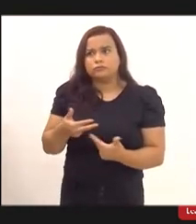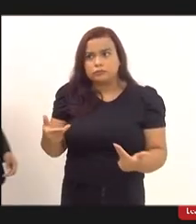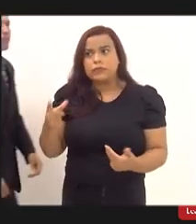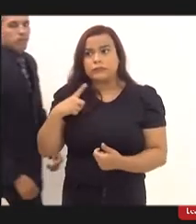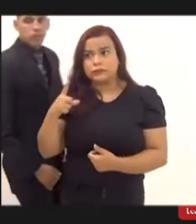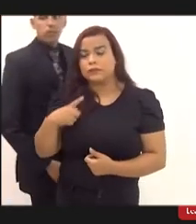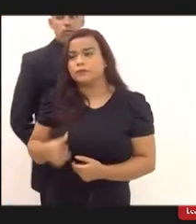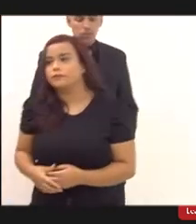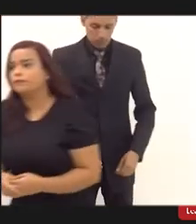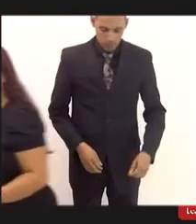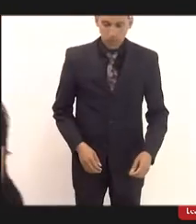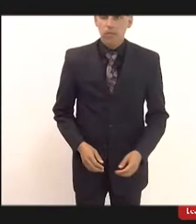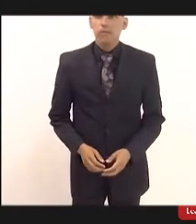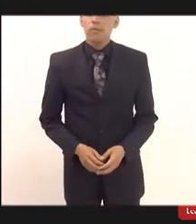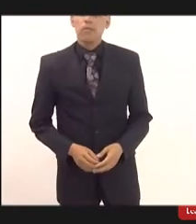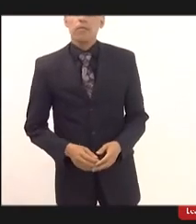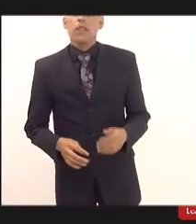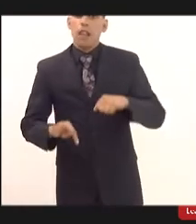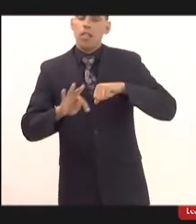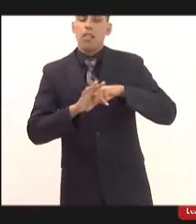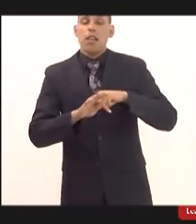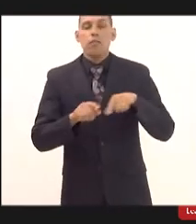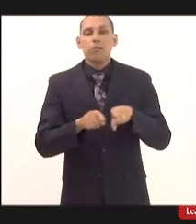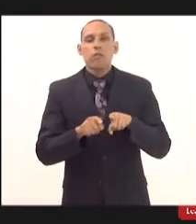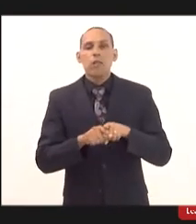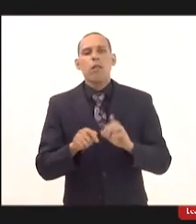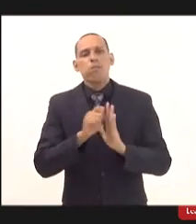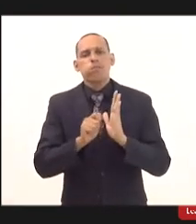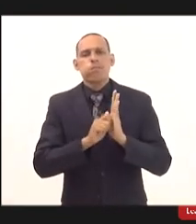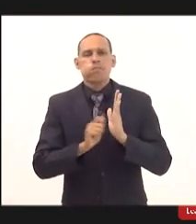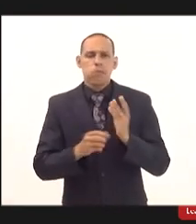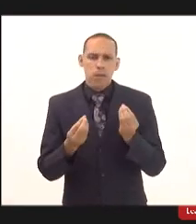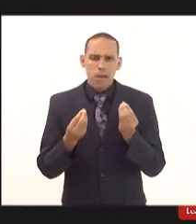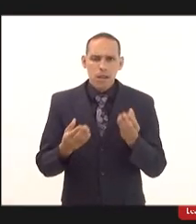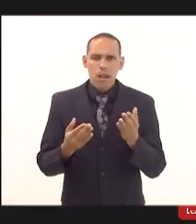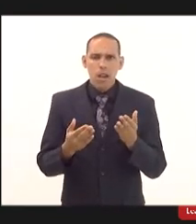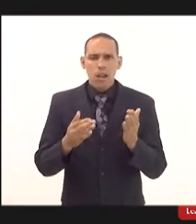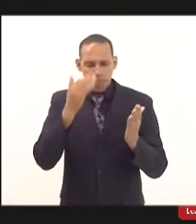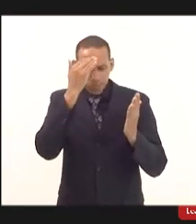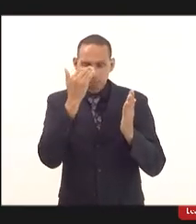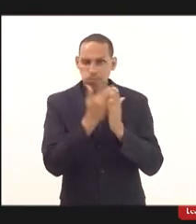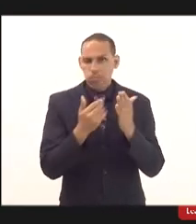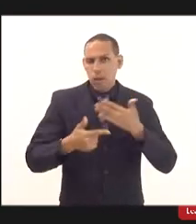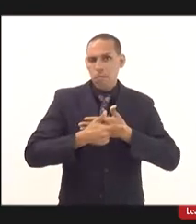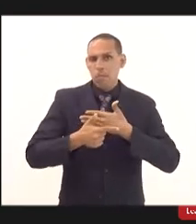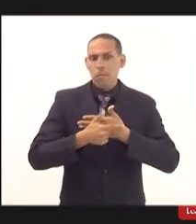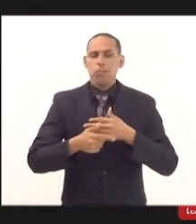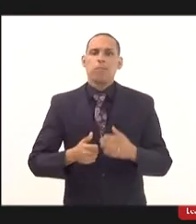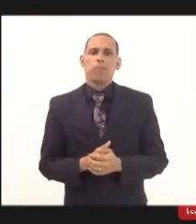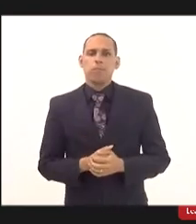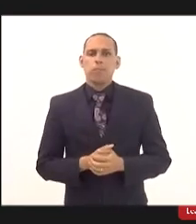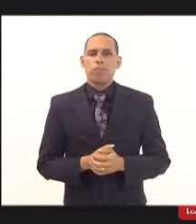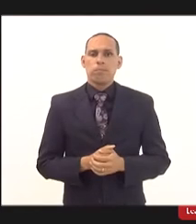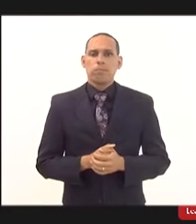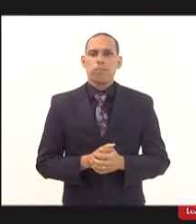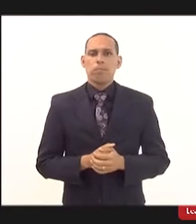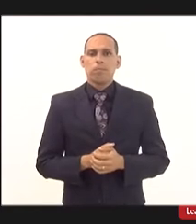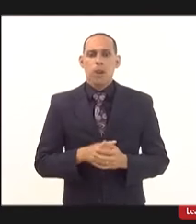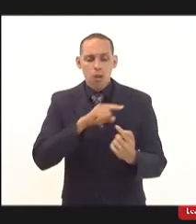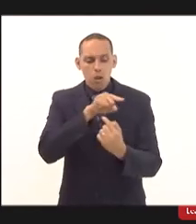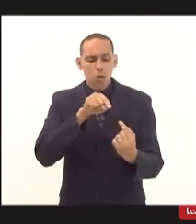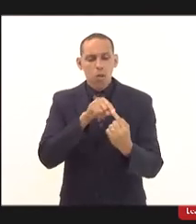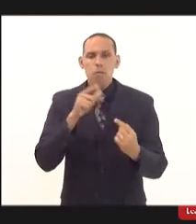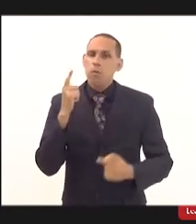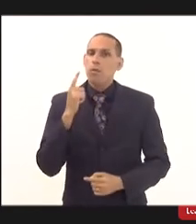técnica e editorialmente para que cumpra o seu papel compra um esses objetivos